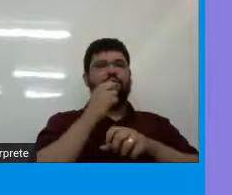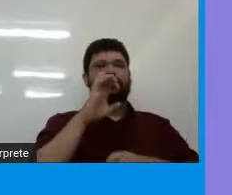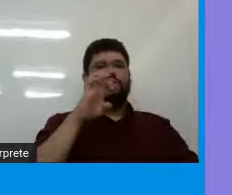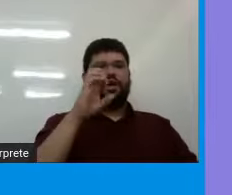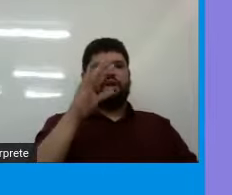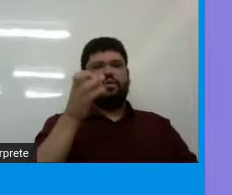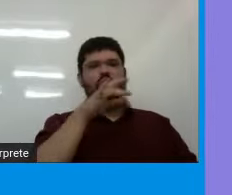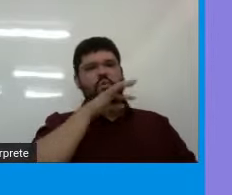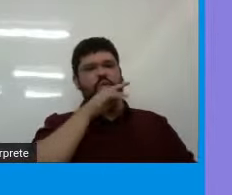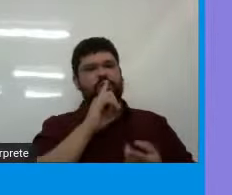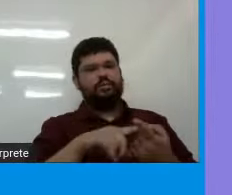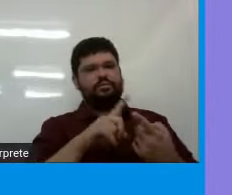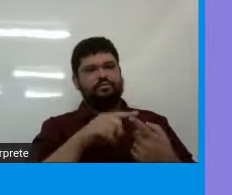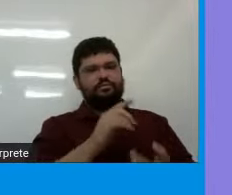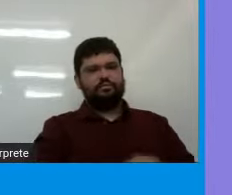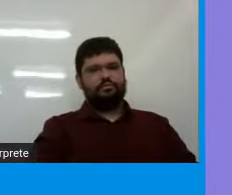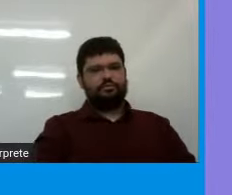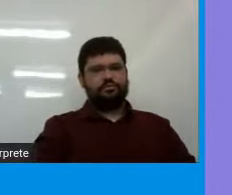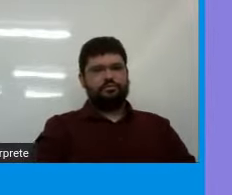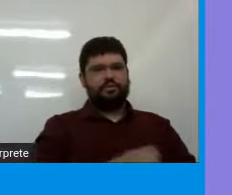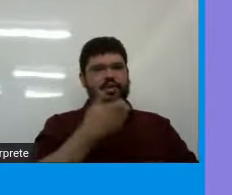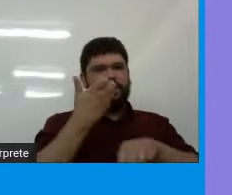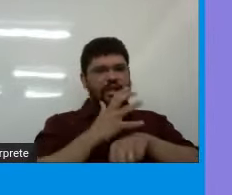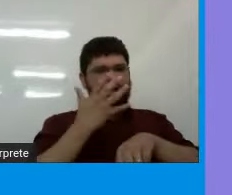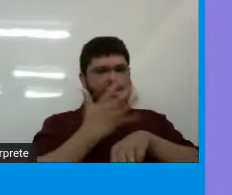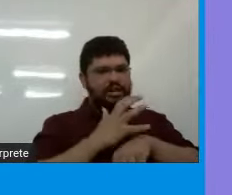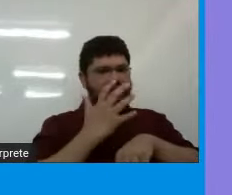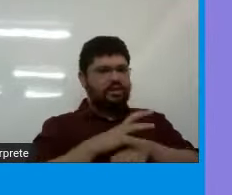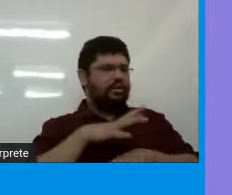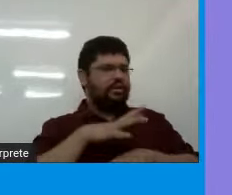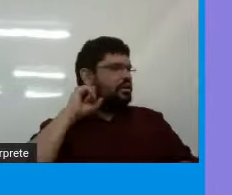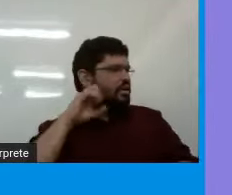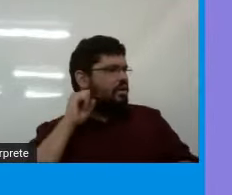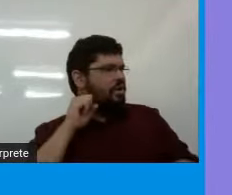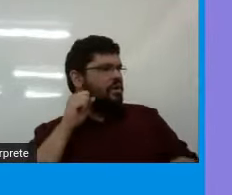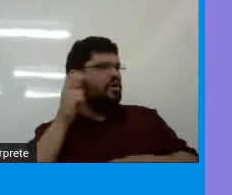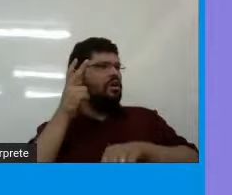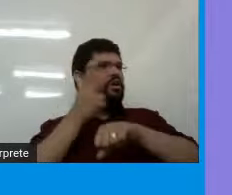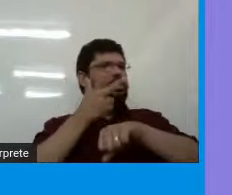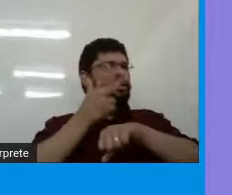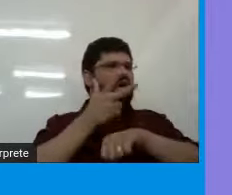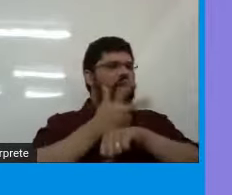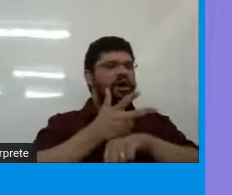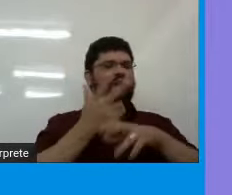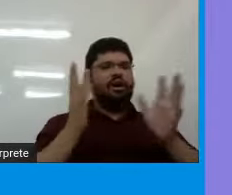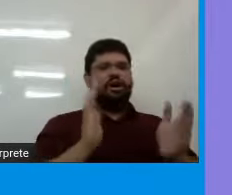Se puder, faça um teste e escute o resultado antes de fazer a gravação definitiva.